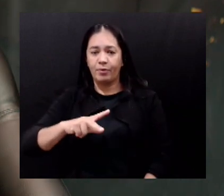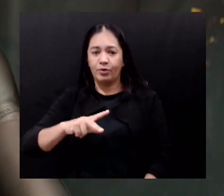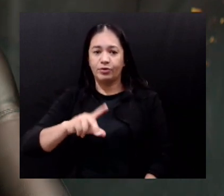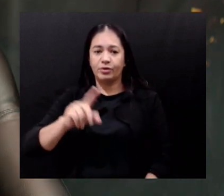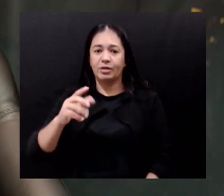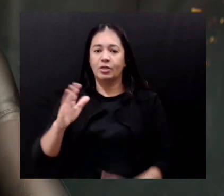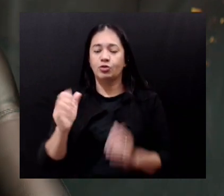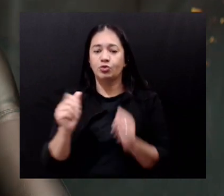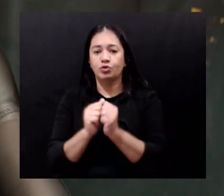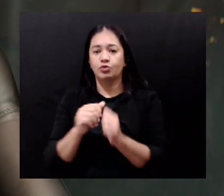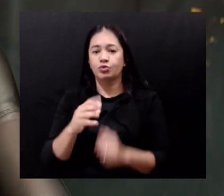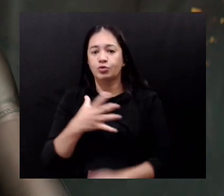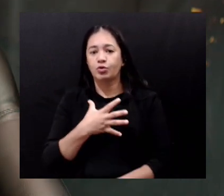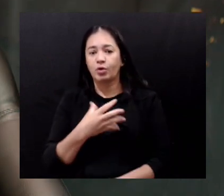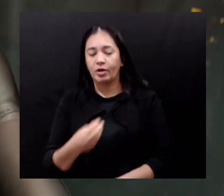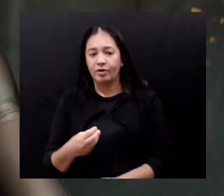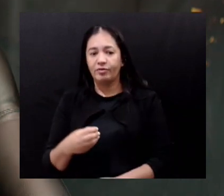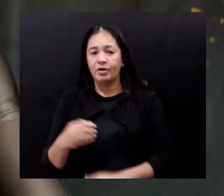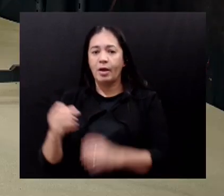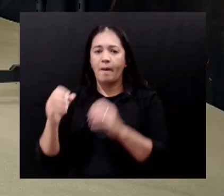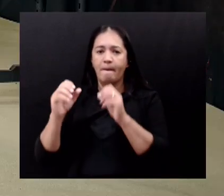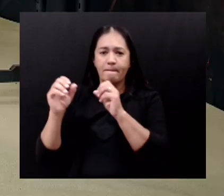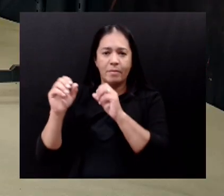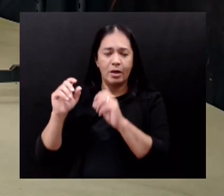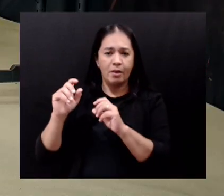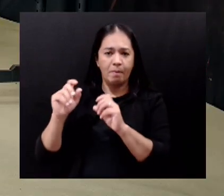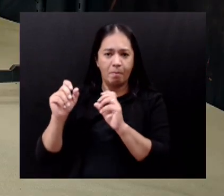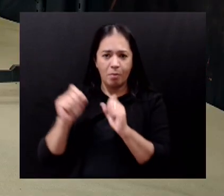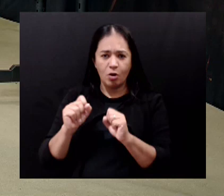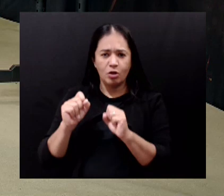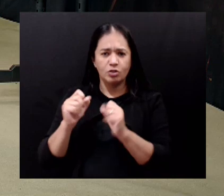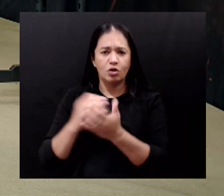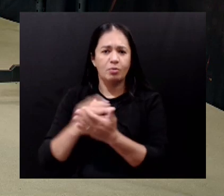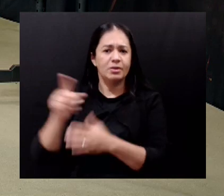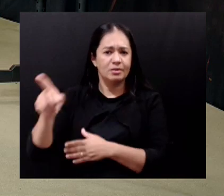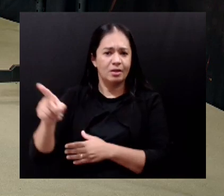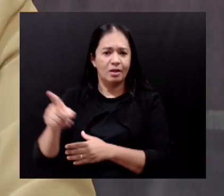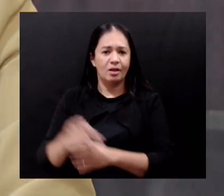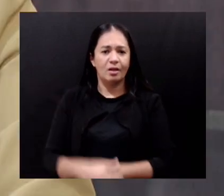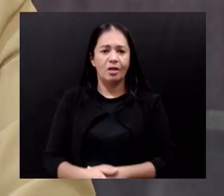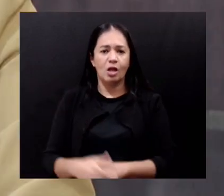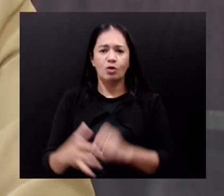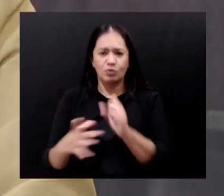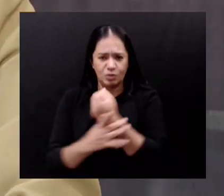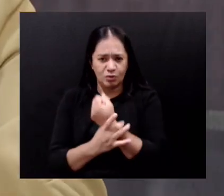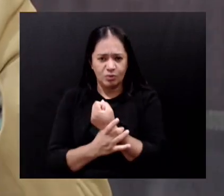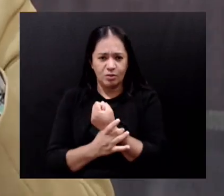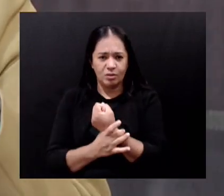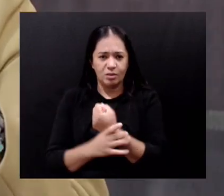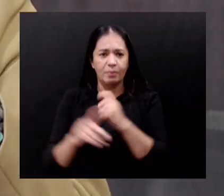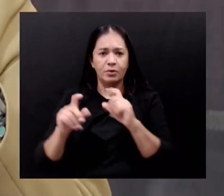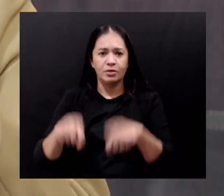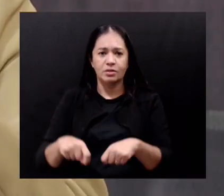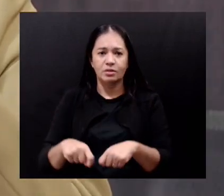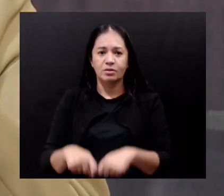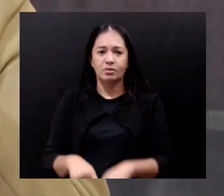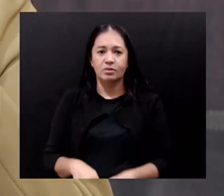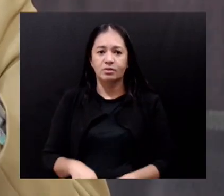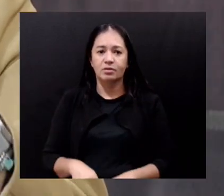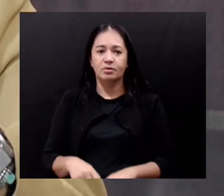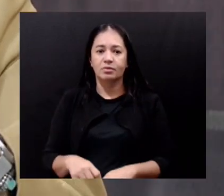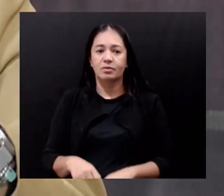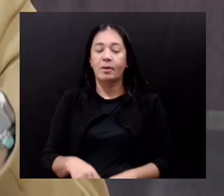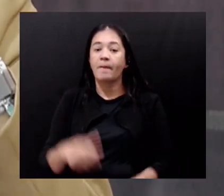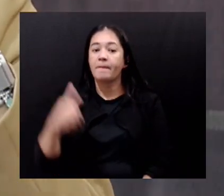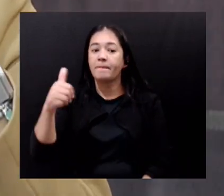com segurança? A doutora Ana, responde o João, por gentileza. Olha aí. João, é a coisa mais simples. A primeira coisa que eu falo